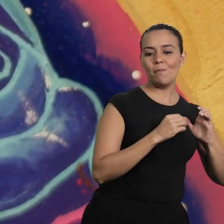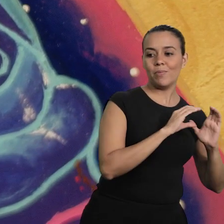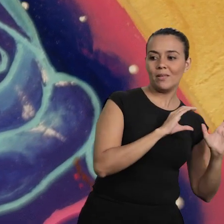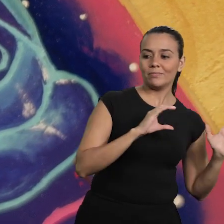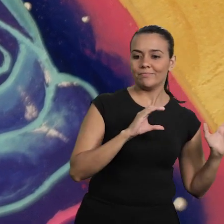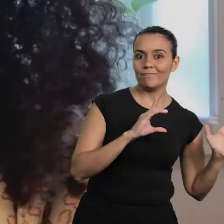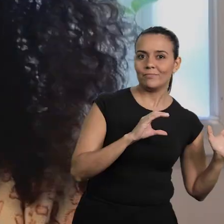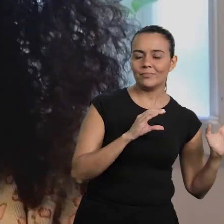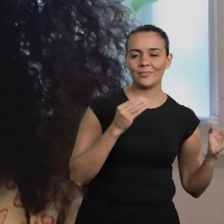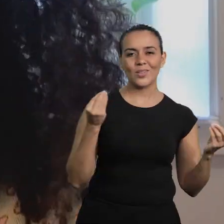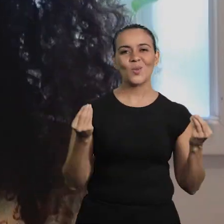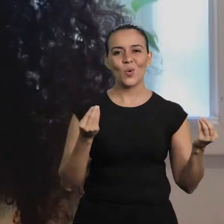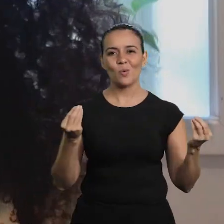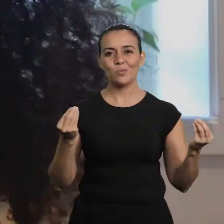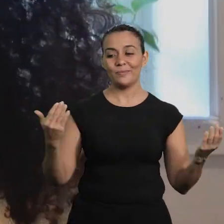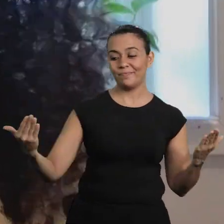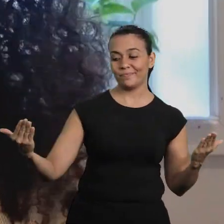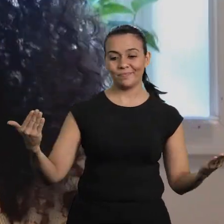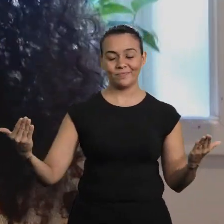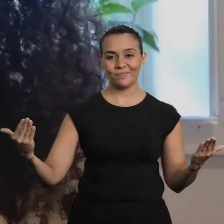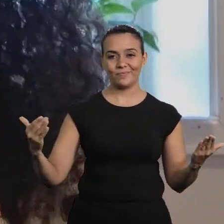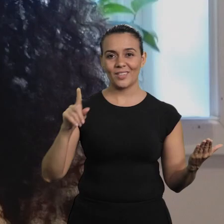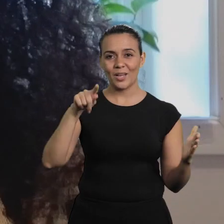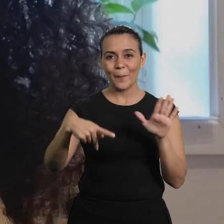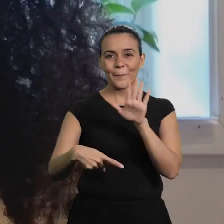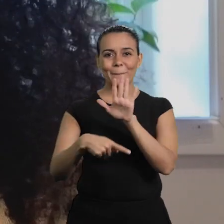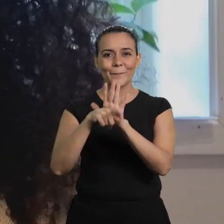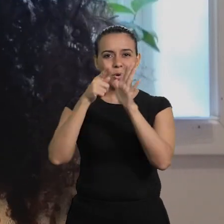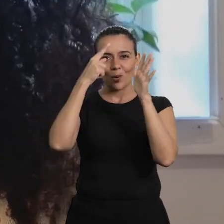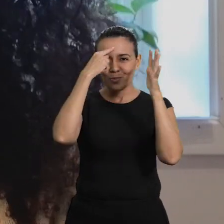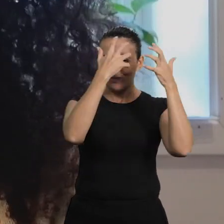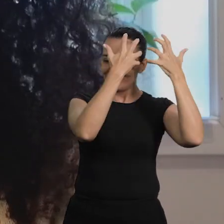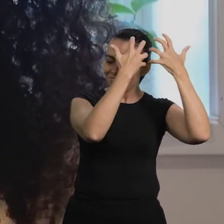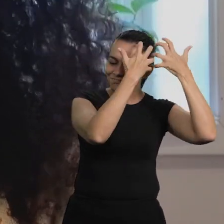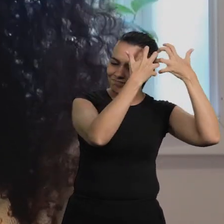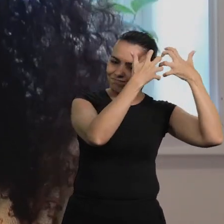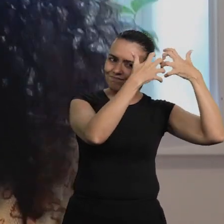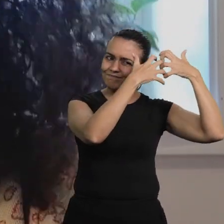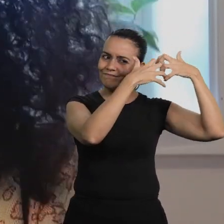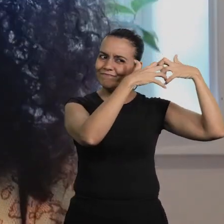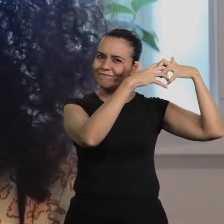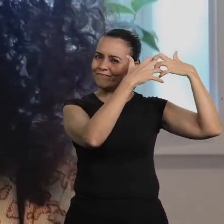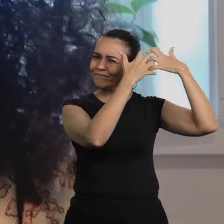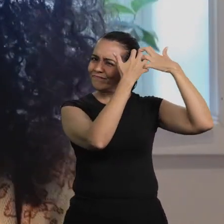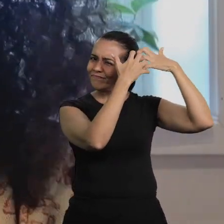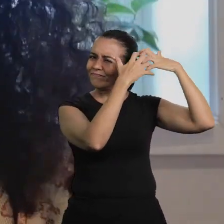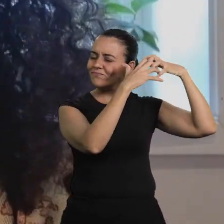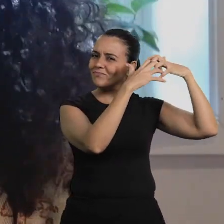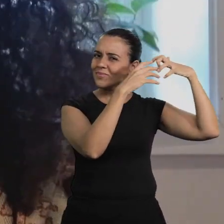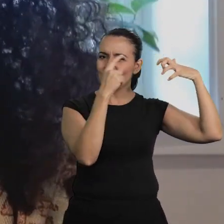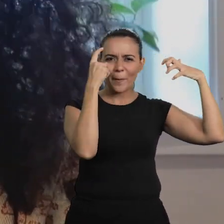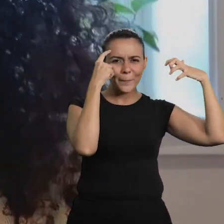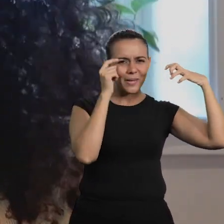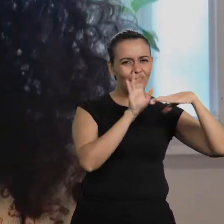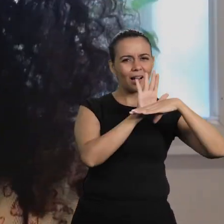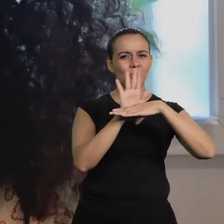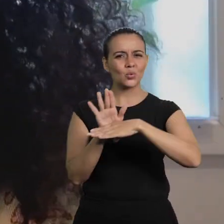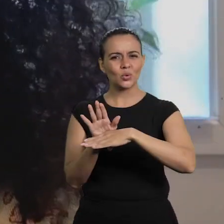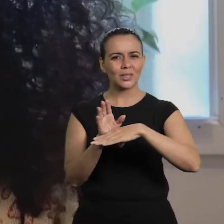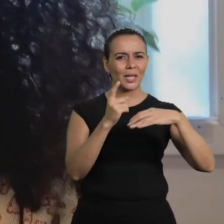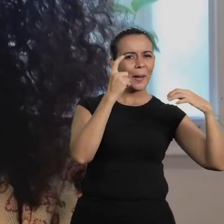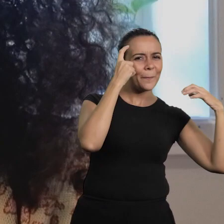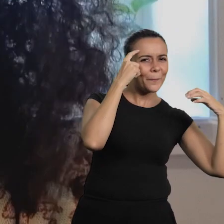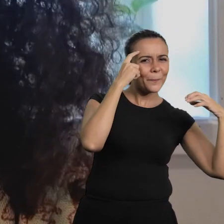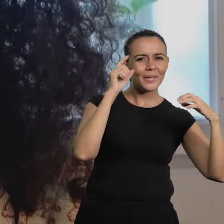precisa mudar, né? É esse mindset da indústria, né? E eu acho que um primeiro passo para